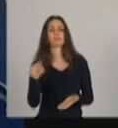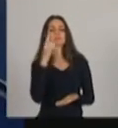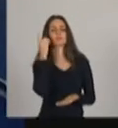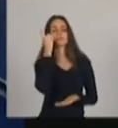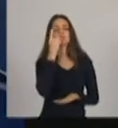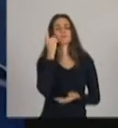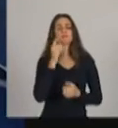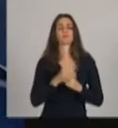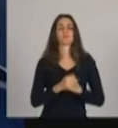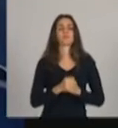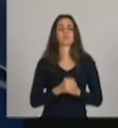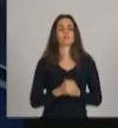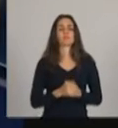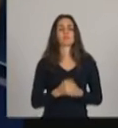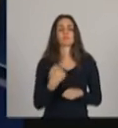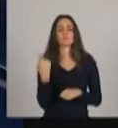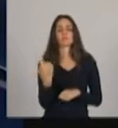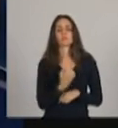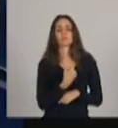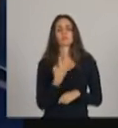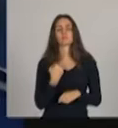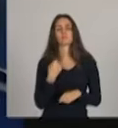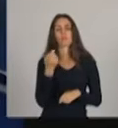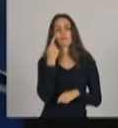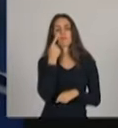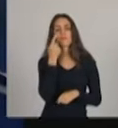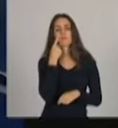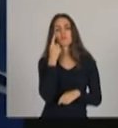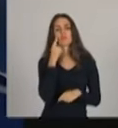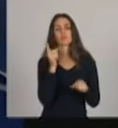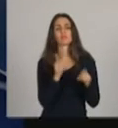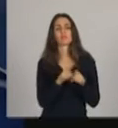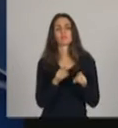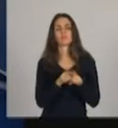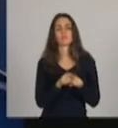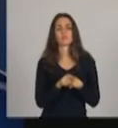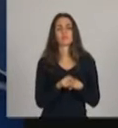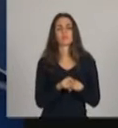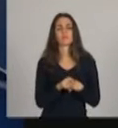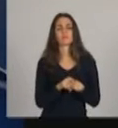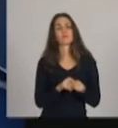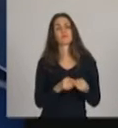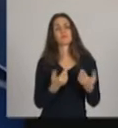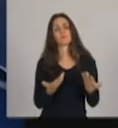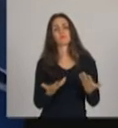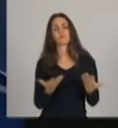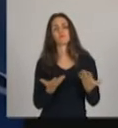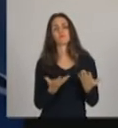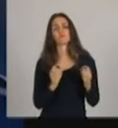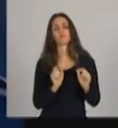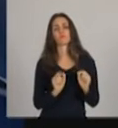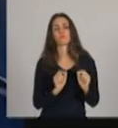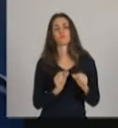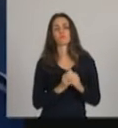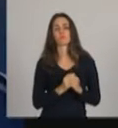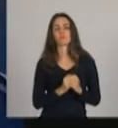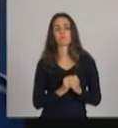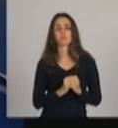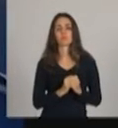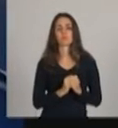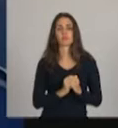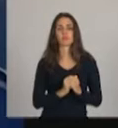deputados, nós estamos acompanhando aí a evolução, né,